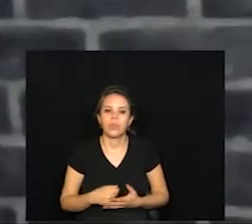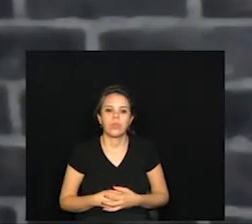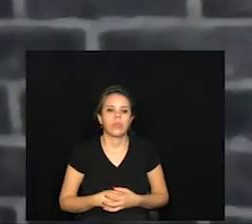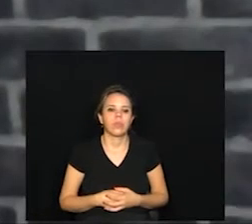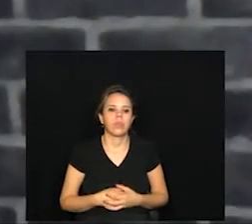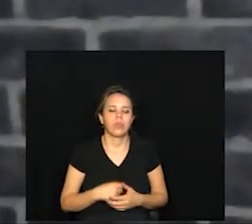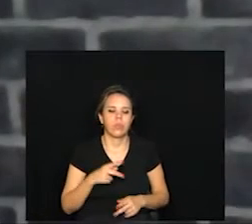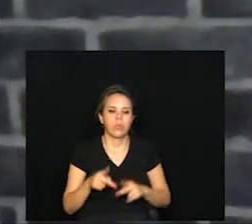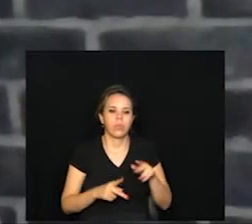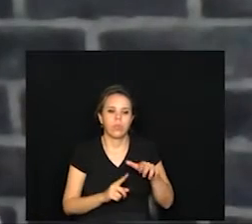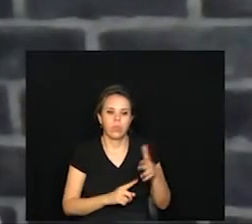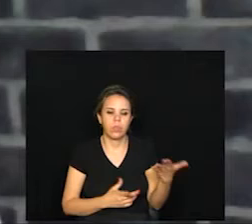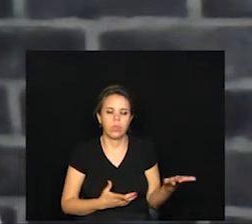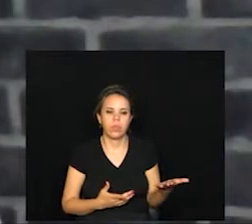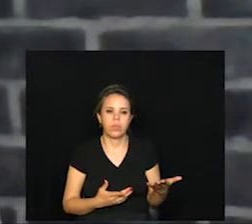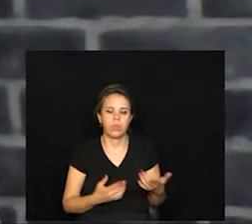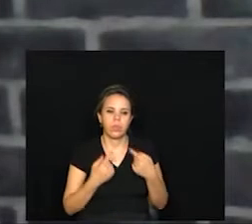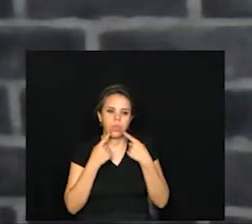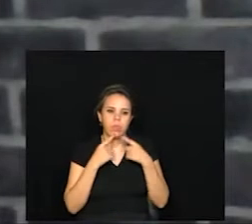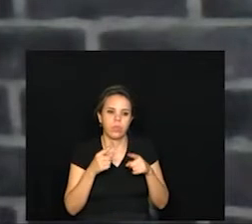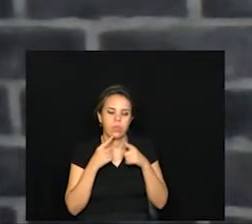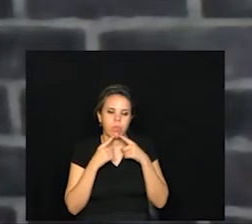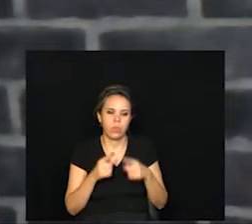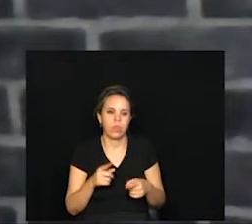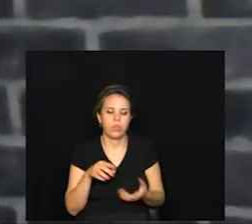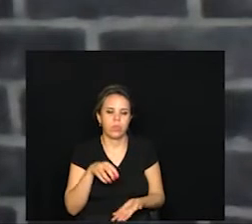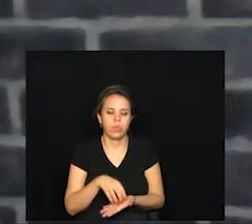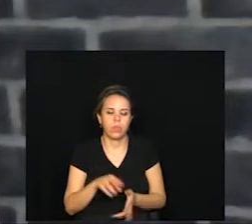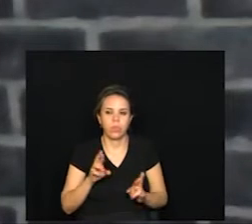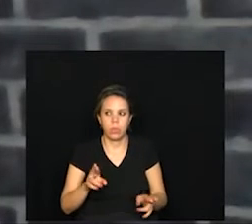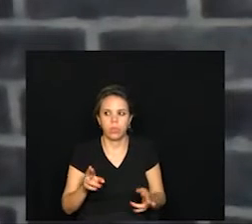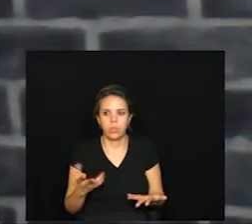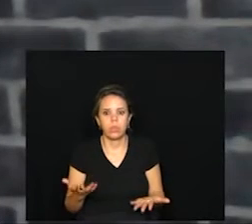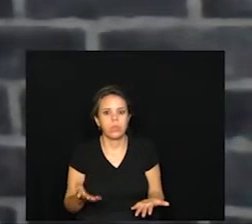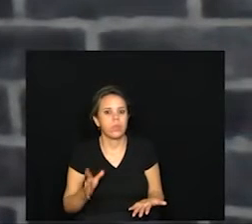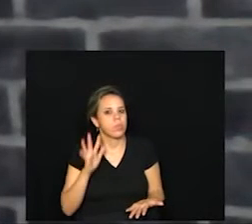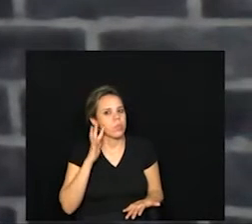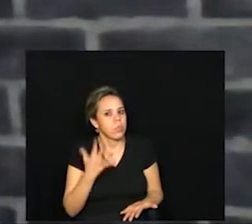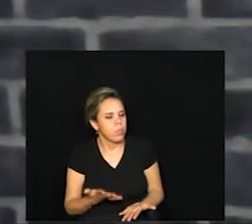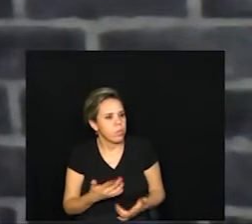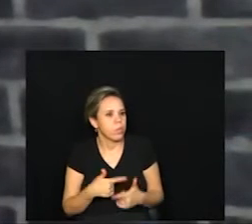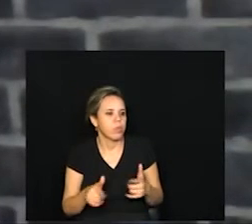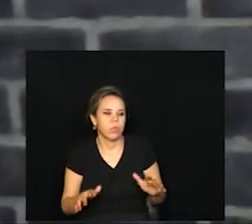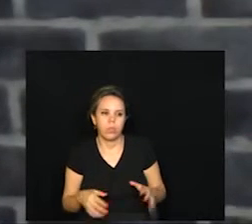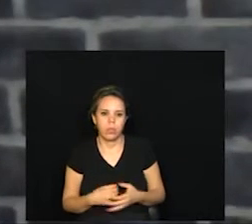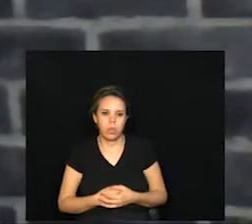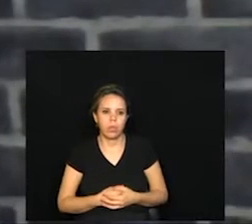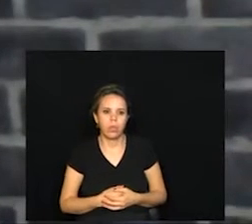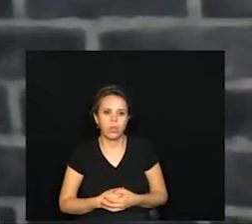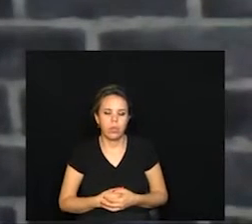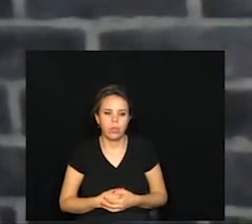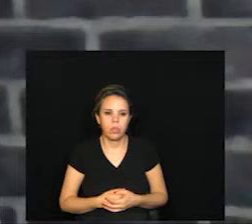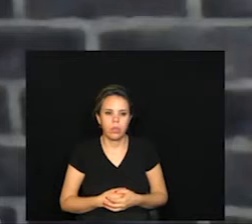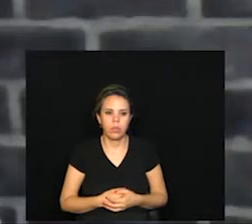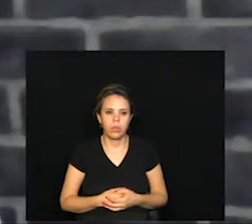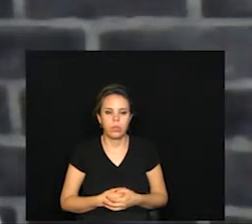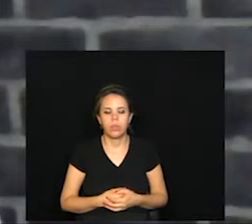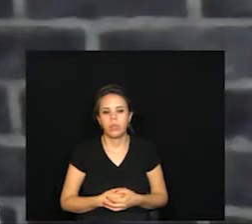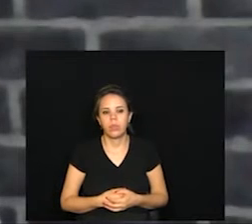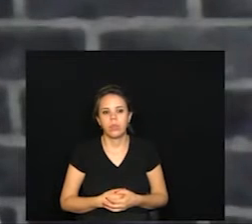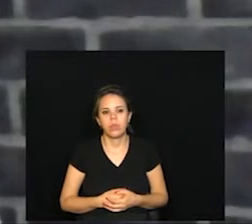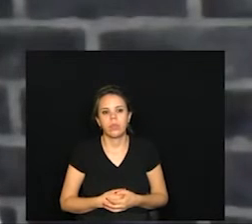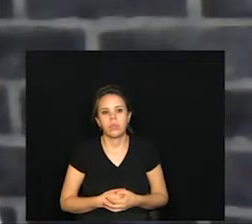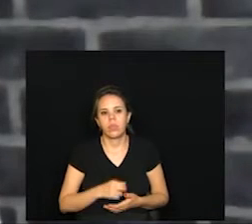Aquele consumidor que demandou essa reclamação no PROCON, ele fica na expectativa de ter a solução do problema dele. Embora não